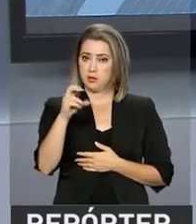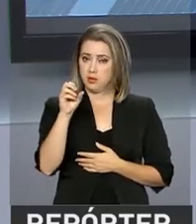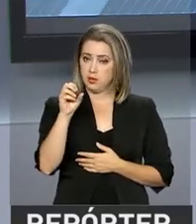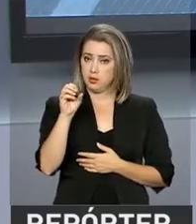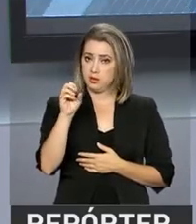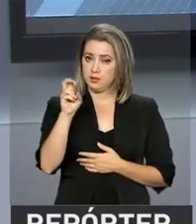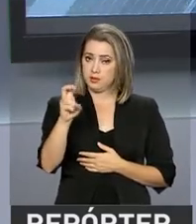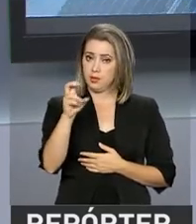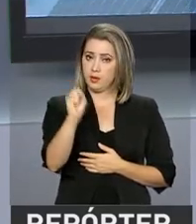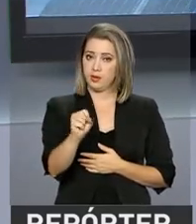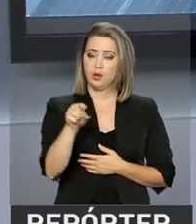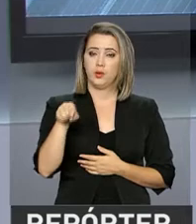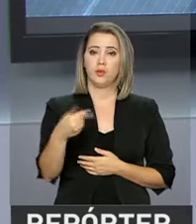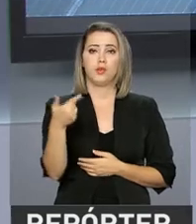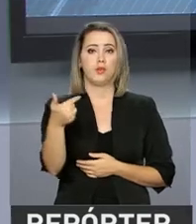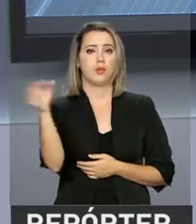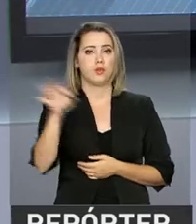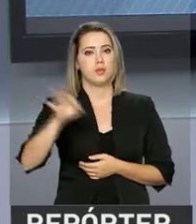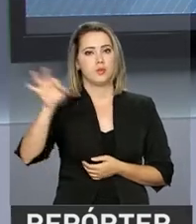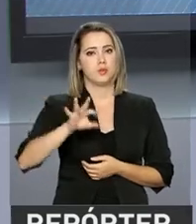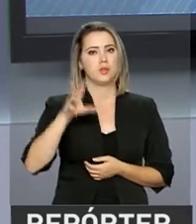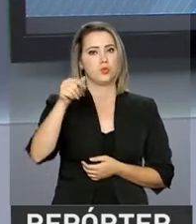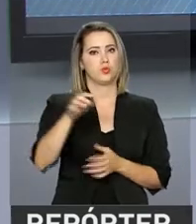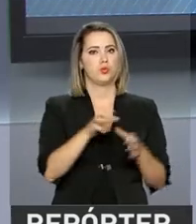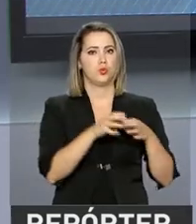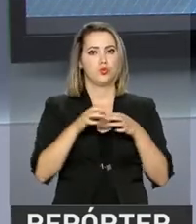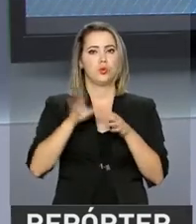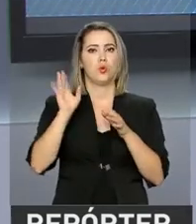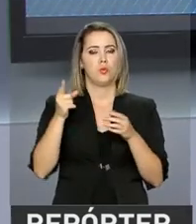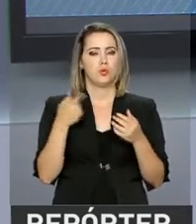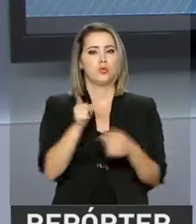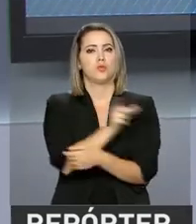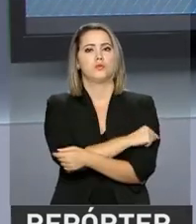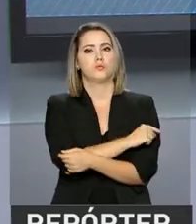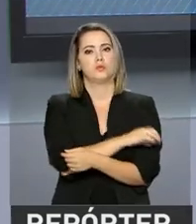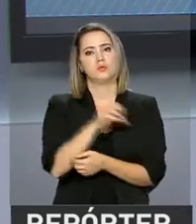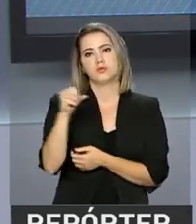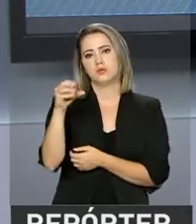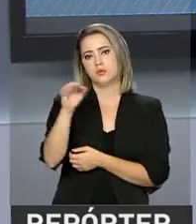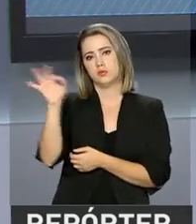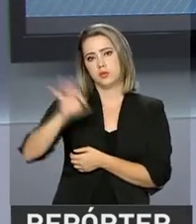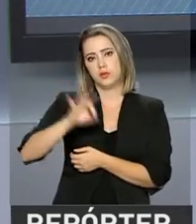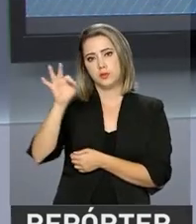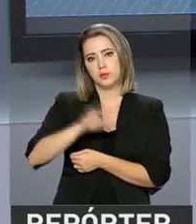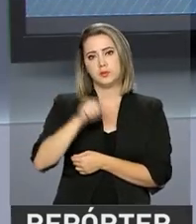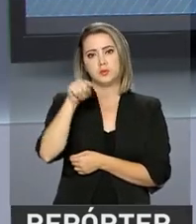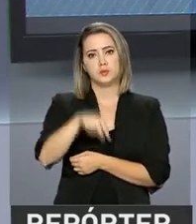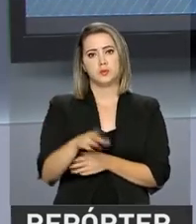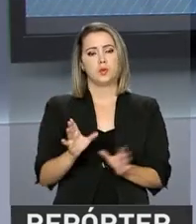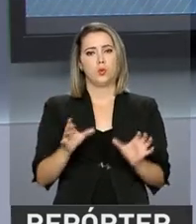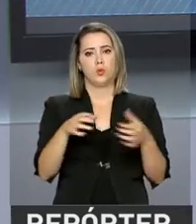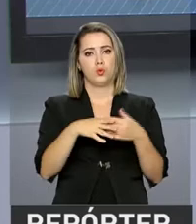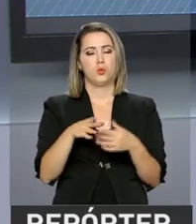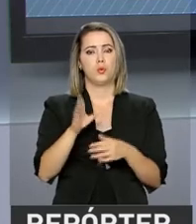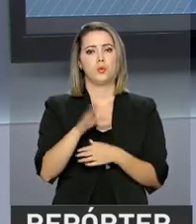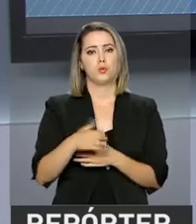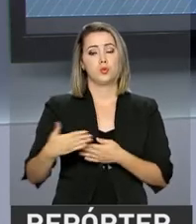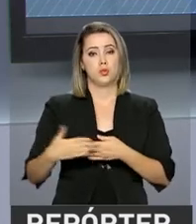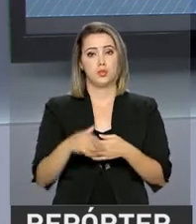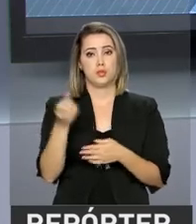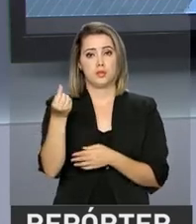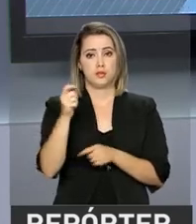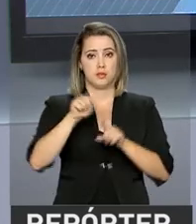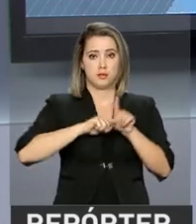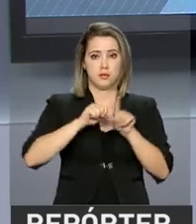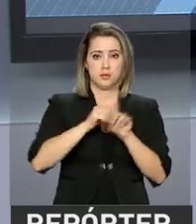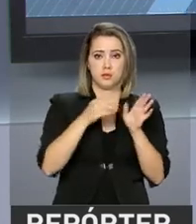58,2% do público-alvo já foi vacinado. Mas a meta é vacinar 90% desse público, que inclui crianças de 6 meses a